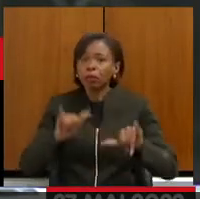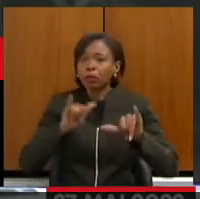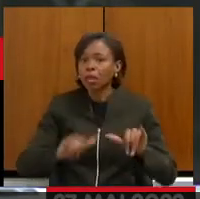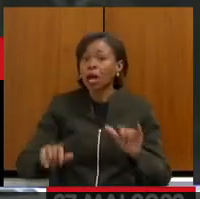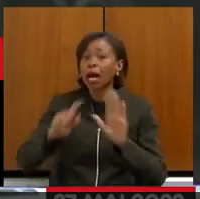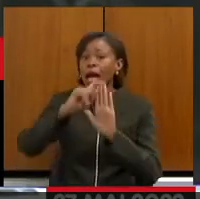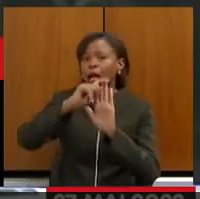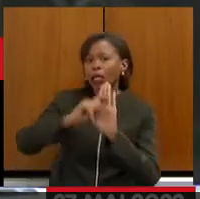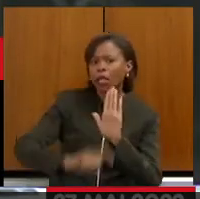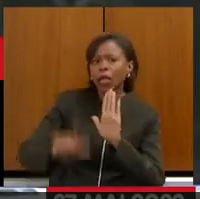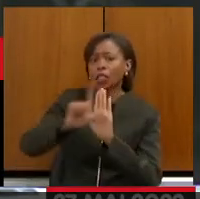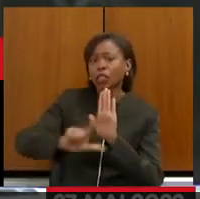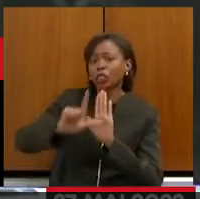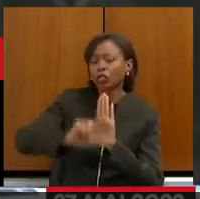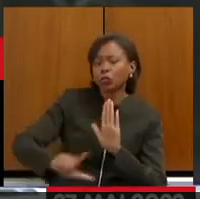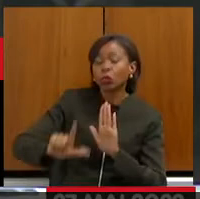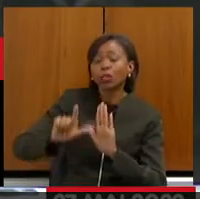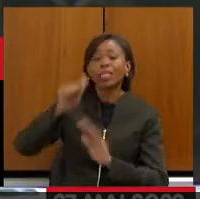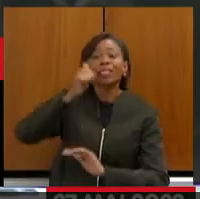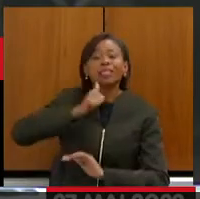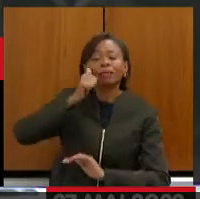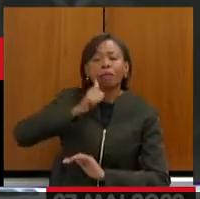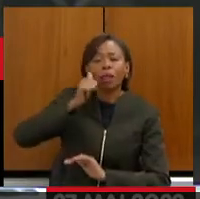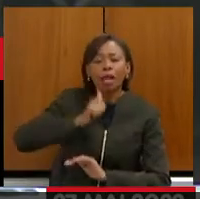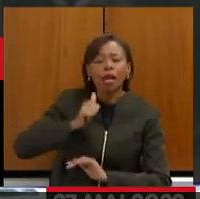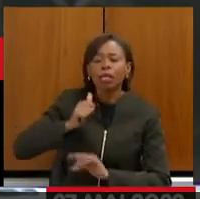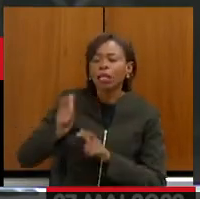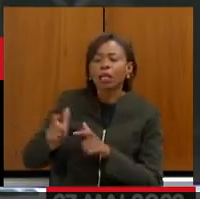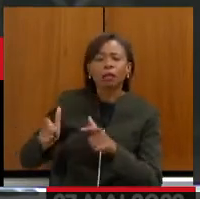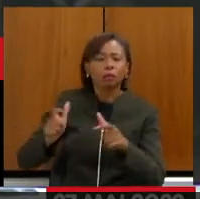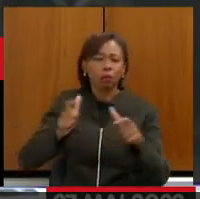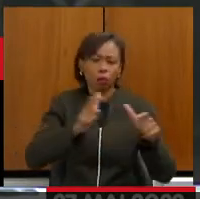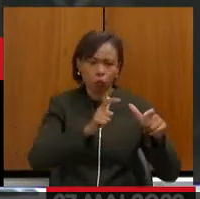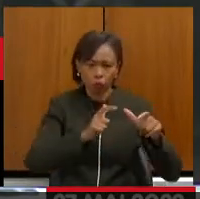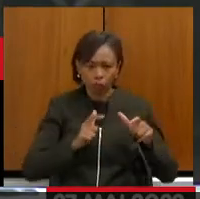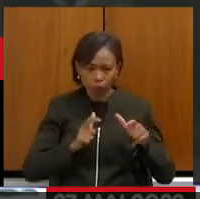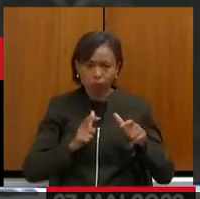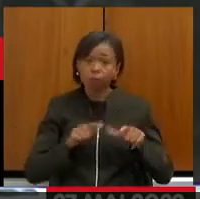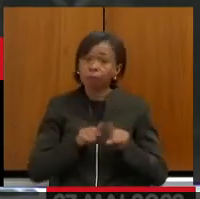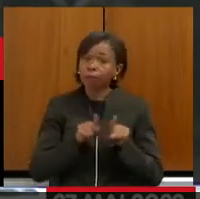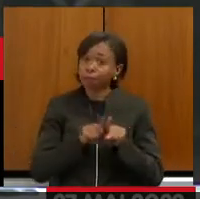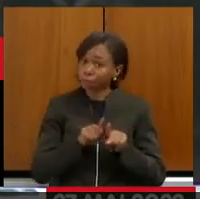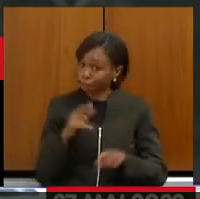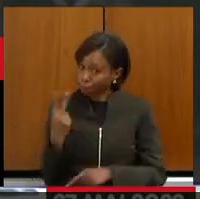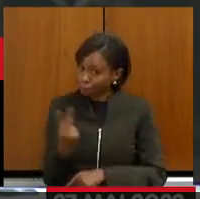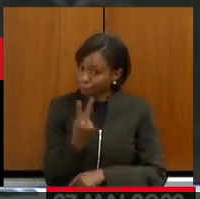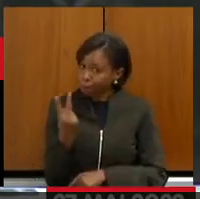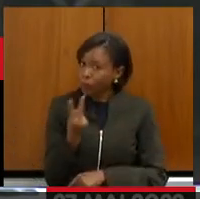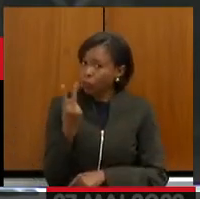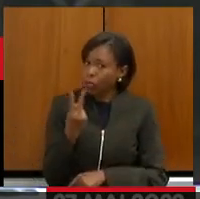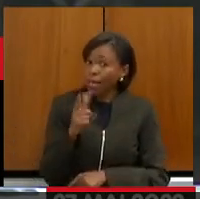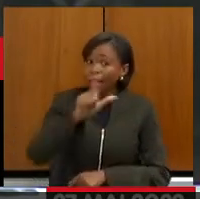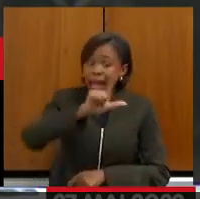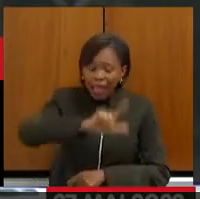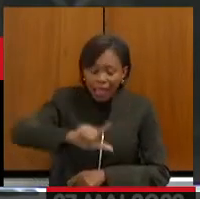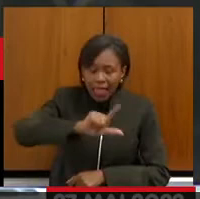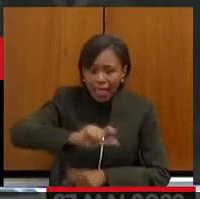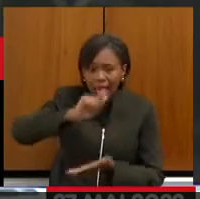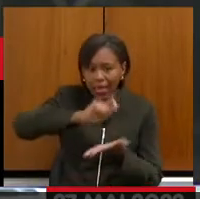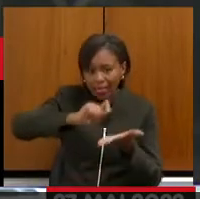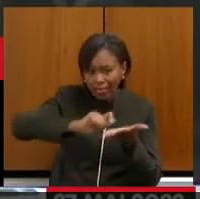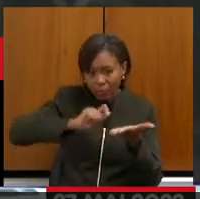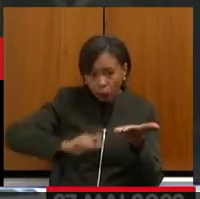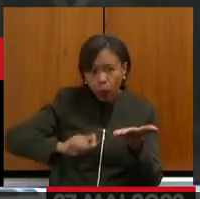feiras escola saraus publicações a valorização da literatura feminina